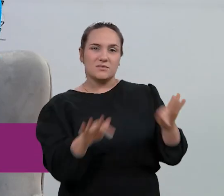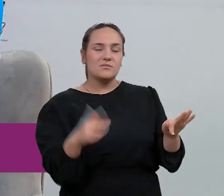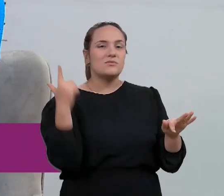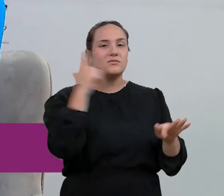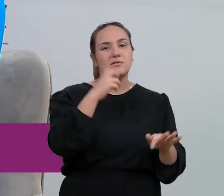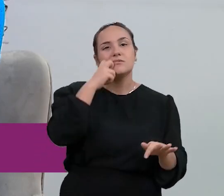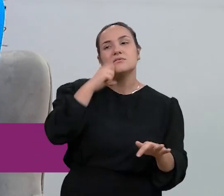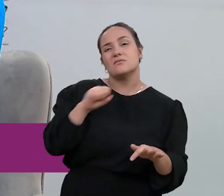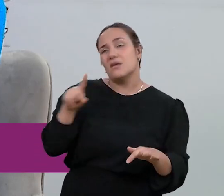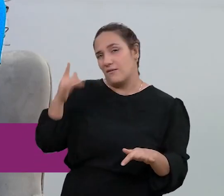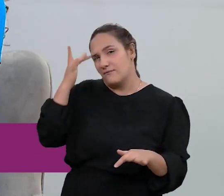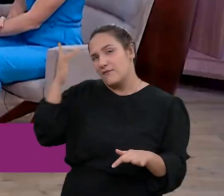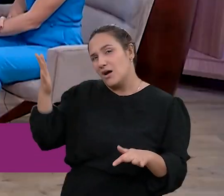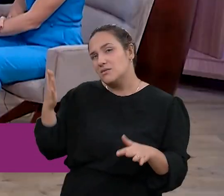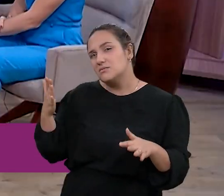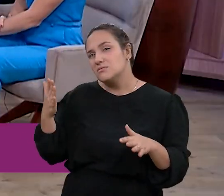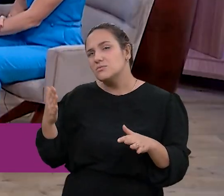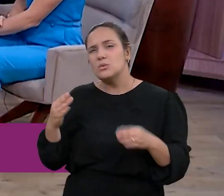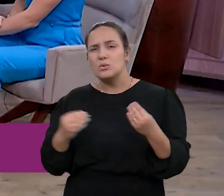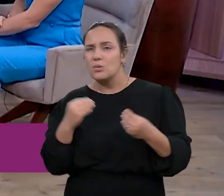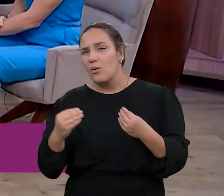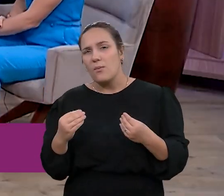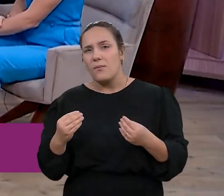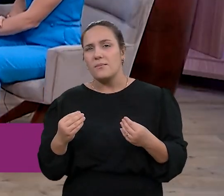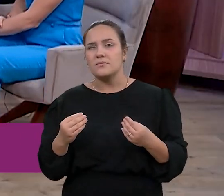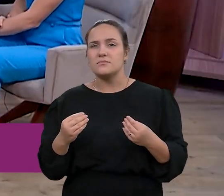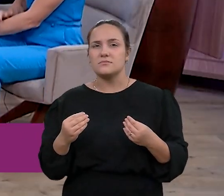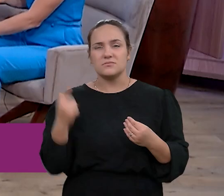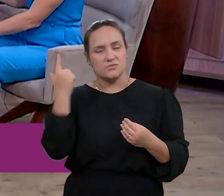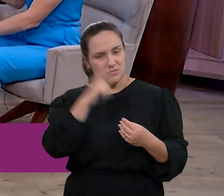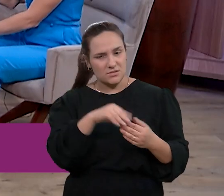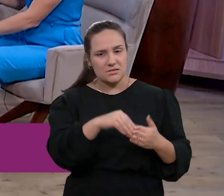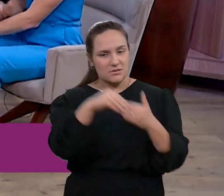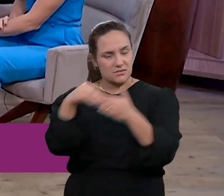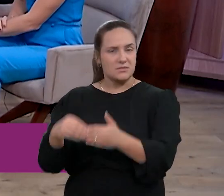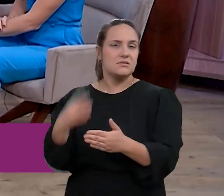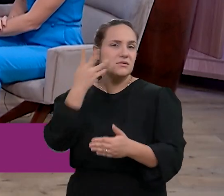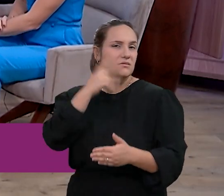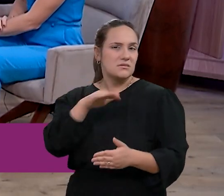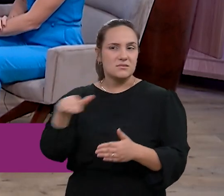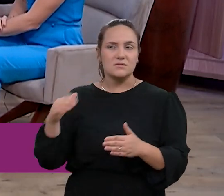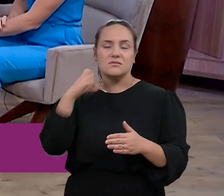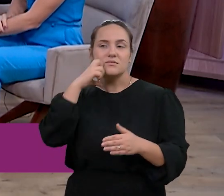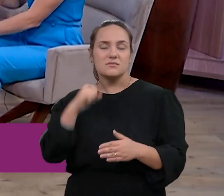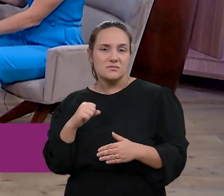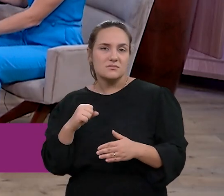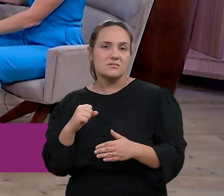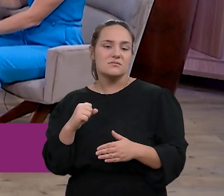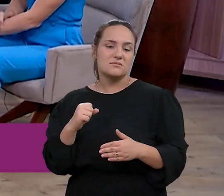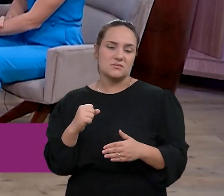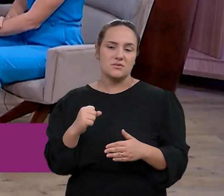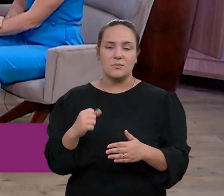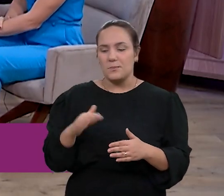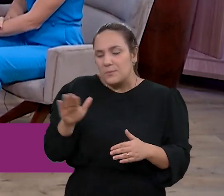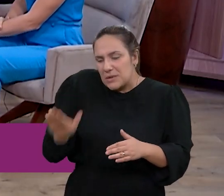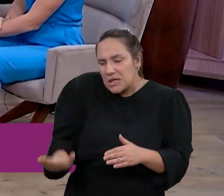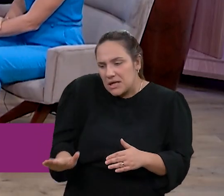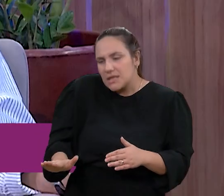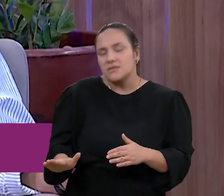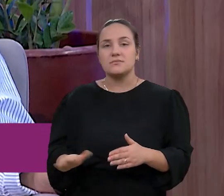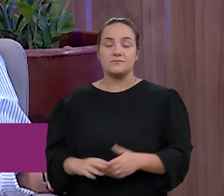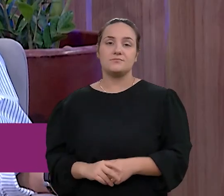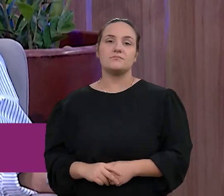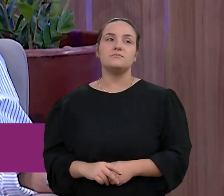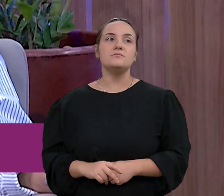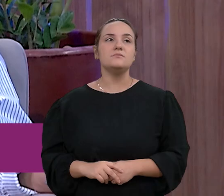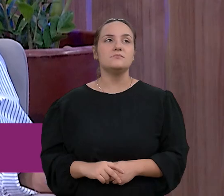para adoção assim é fácil e é tão fácil assim né você encaminhar a criança para uma família uma criança pequena que seja